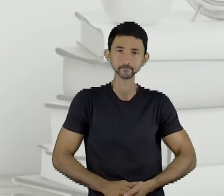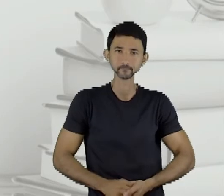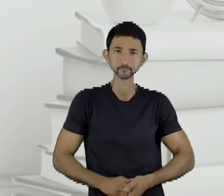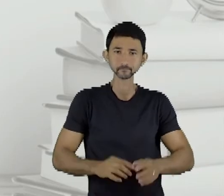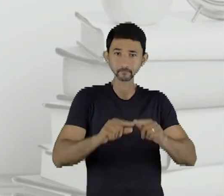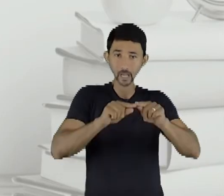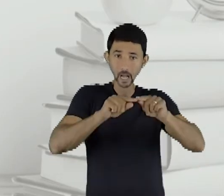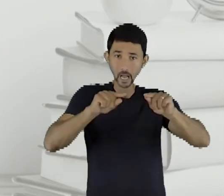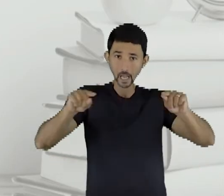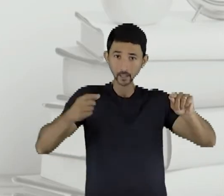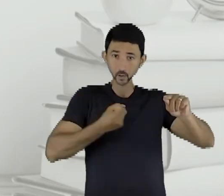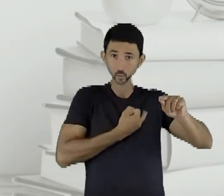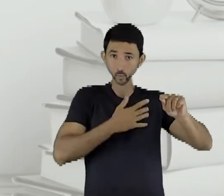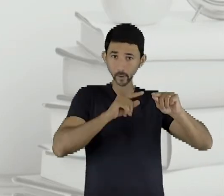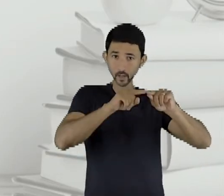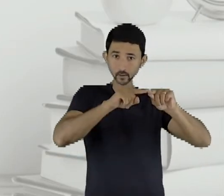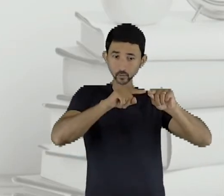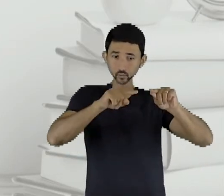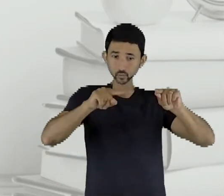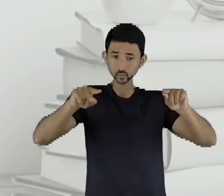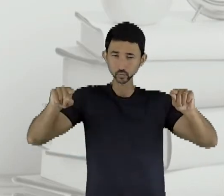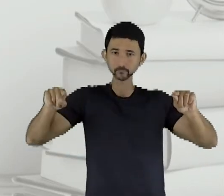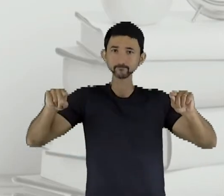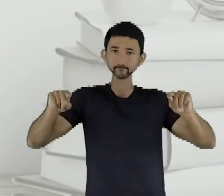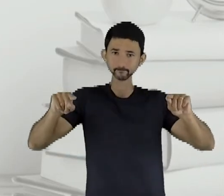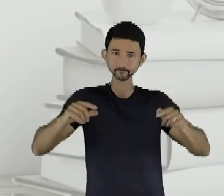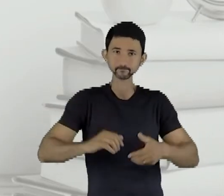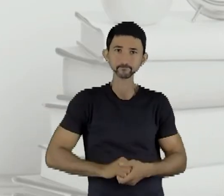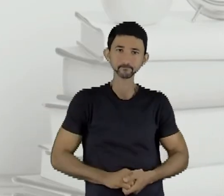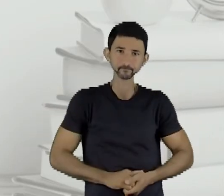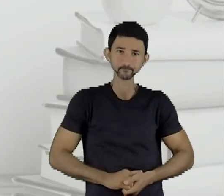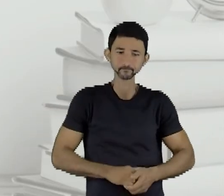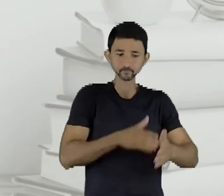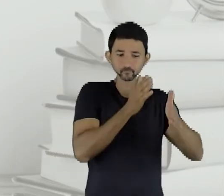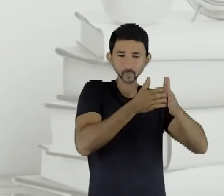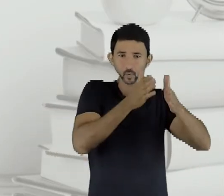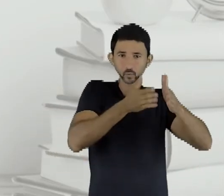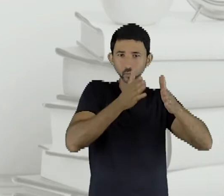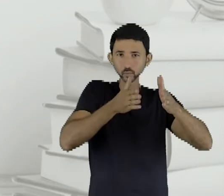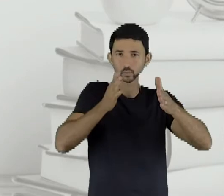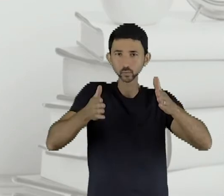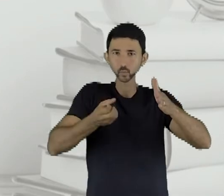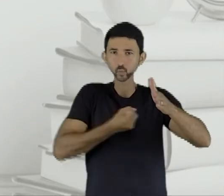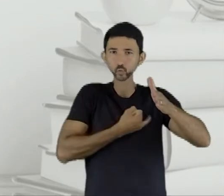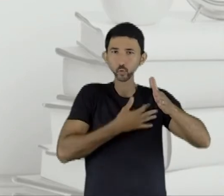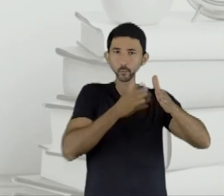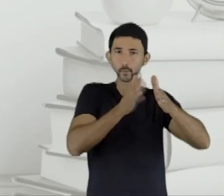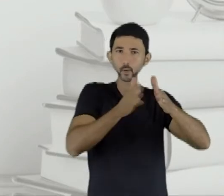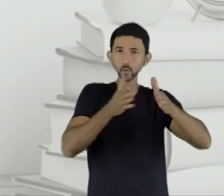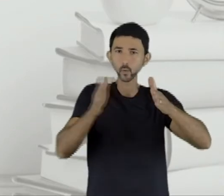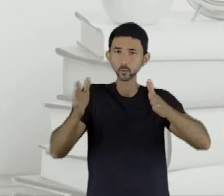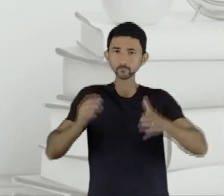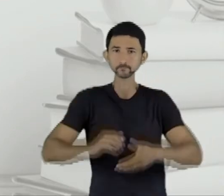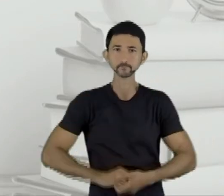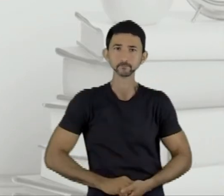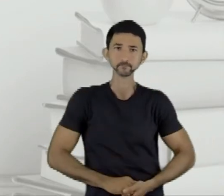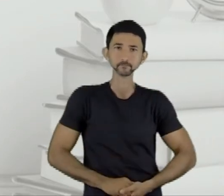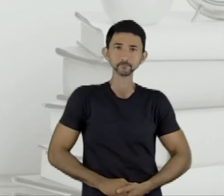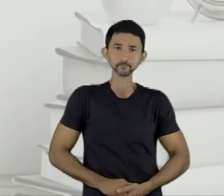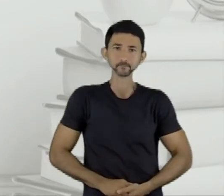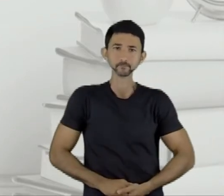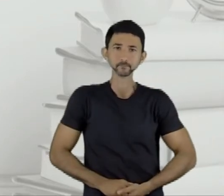ter uma ideia da representação geométrica dos números racionais. Todos os números racionais podem